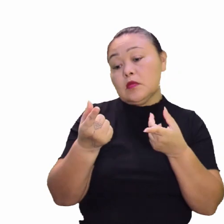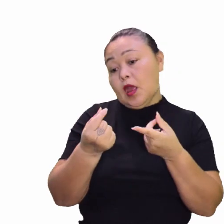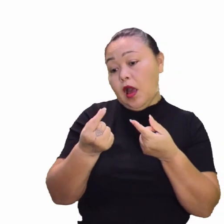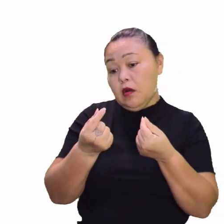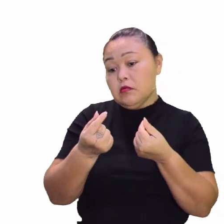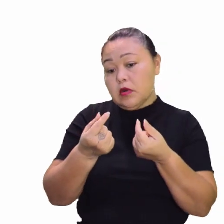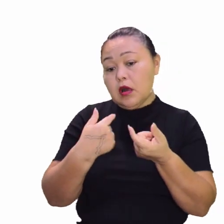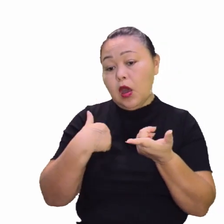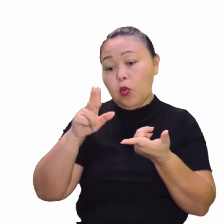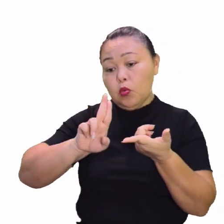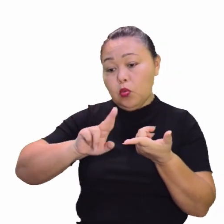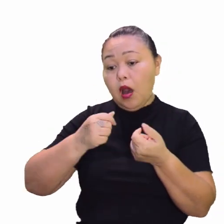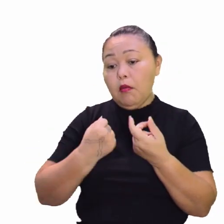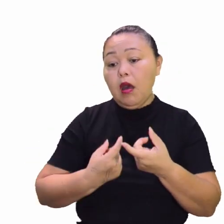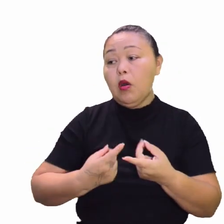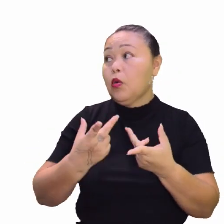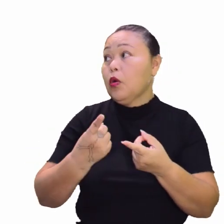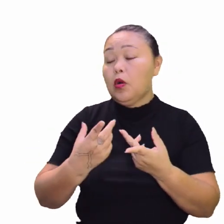como jatobá,